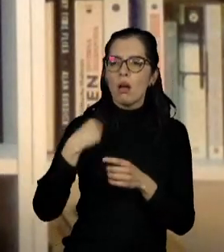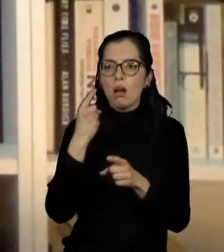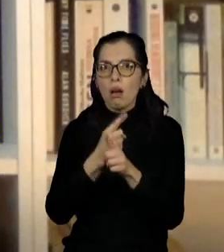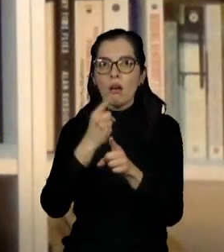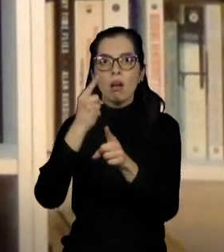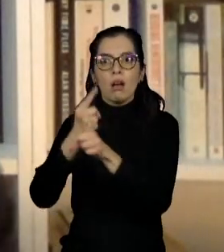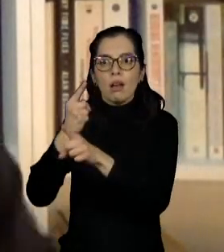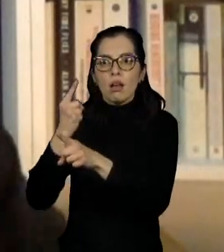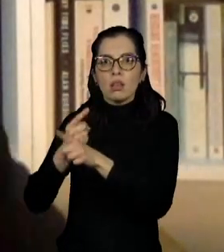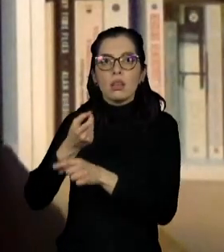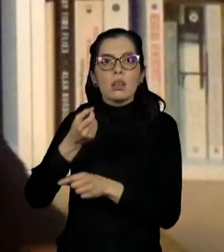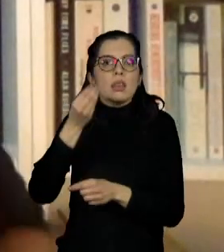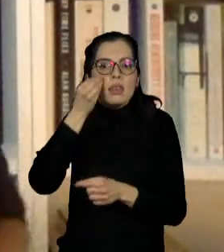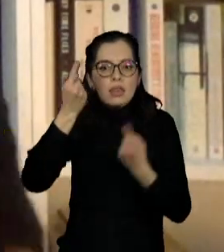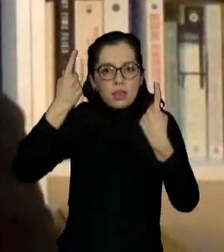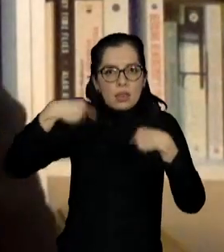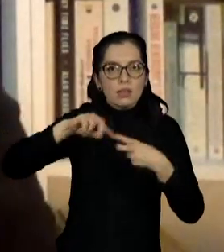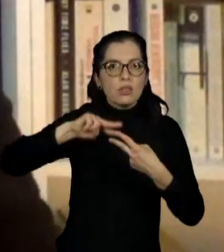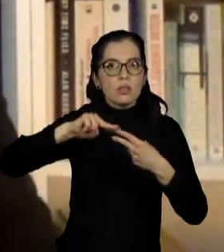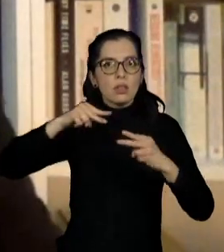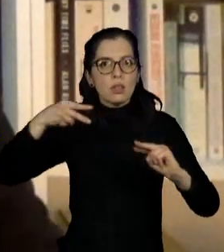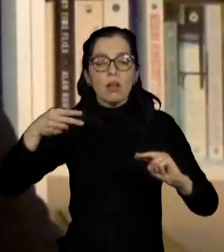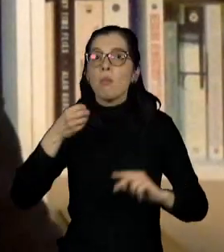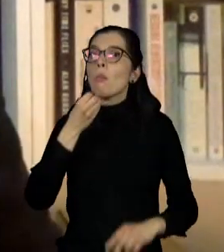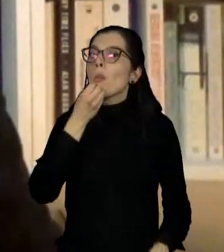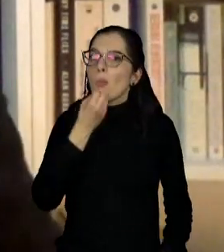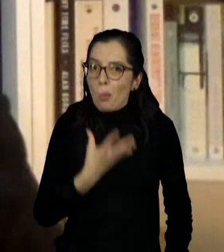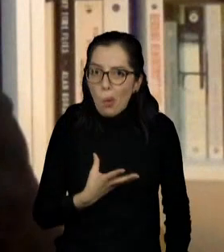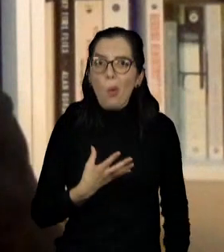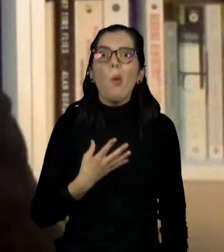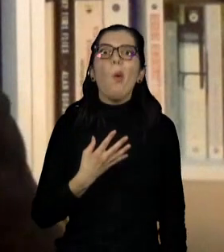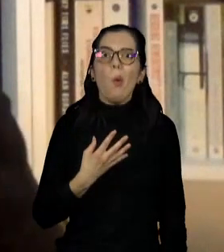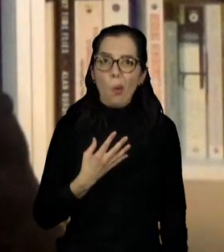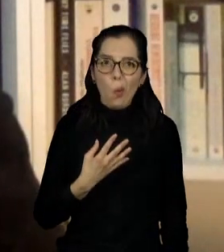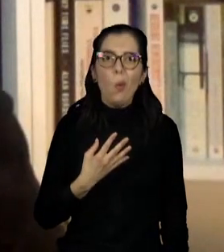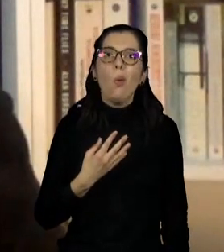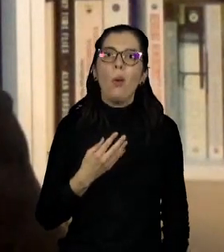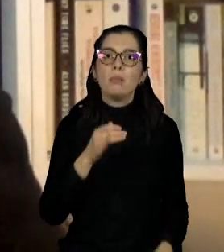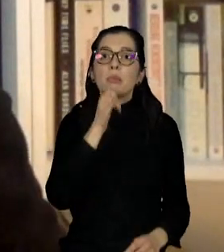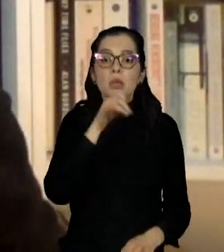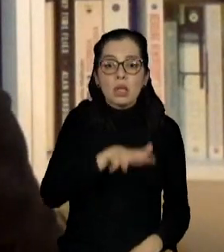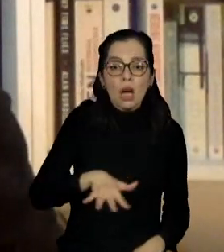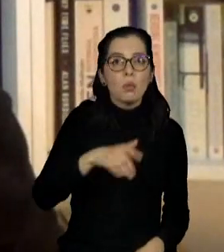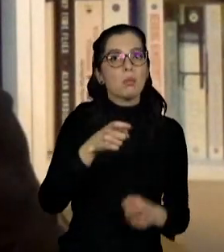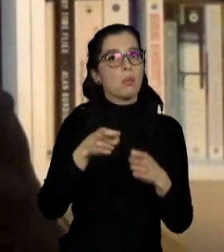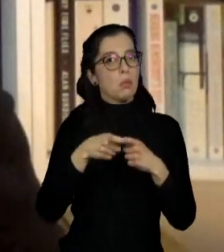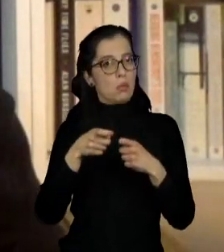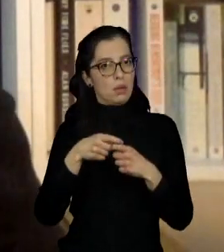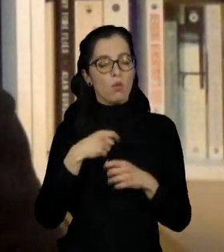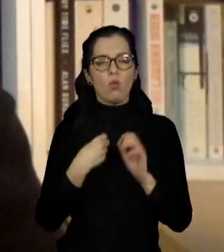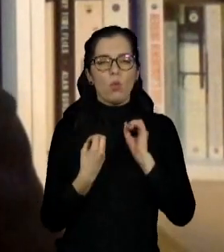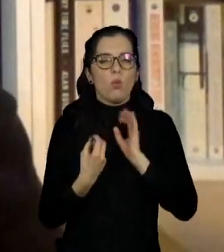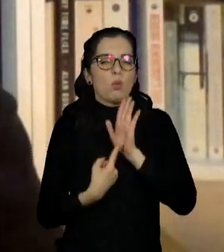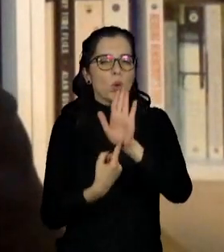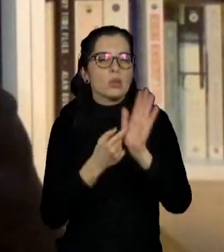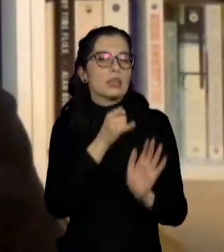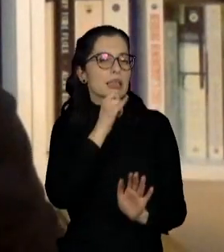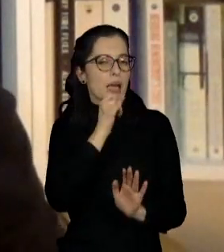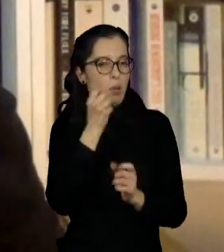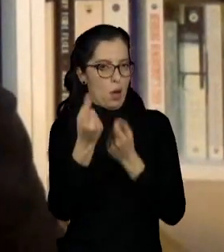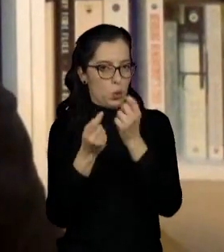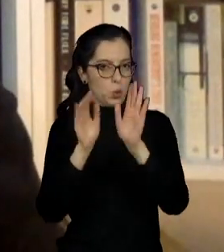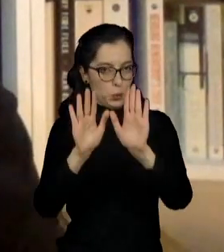o genético testo pode ser usado no medical setting. Eu vou te dar um exemplo, vou te dar um exemplo,